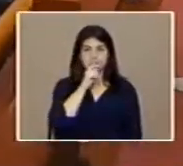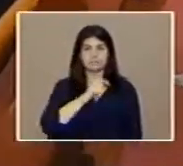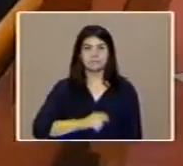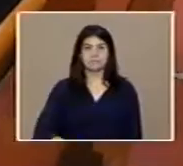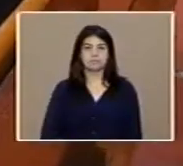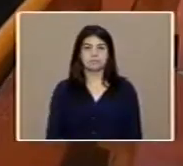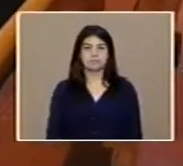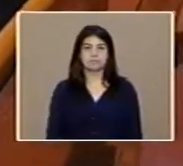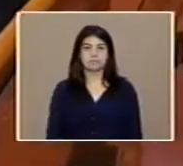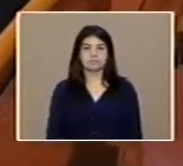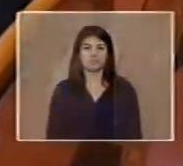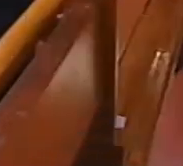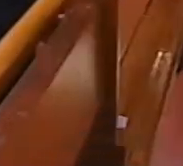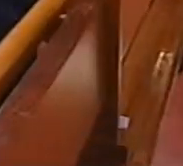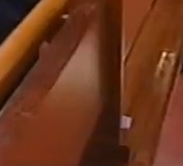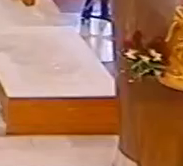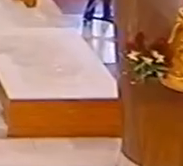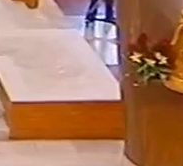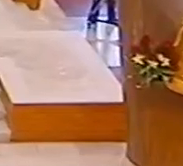E aí